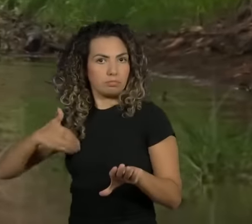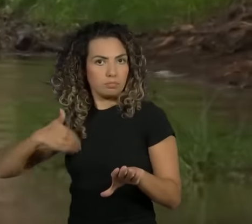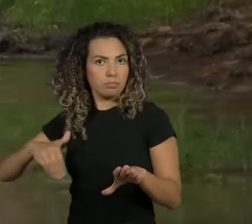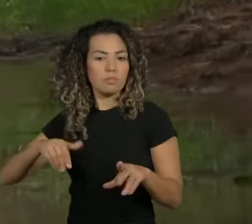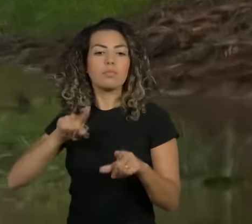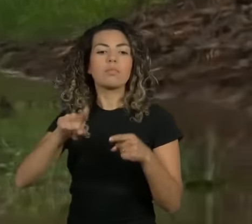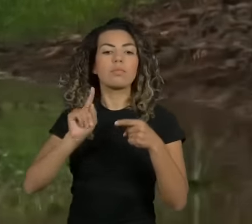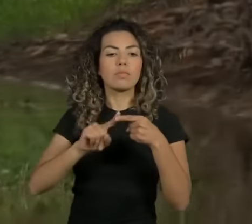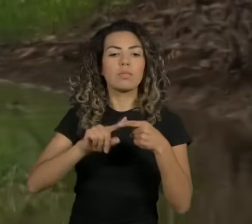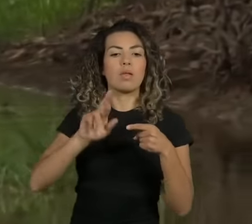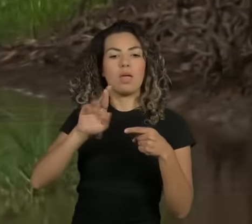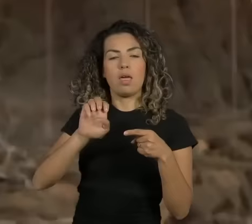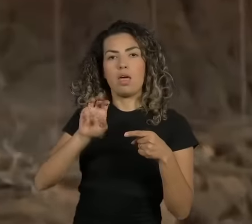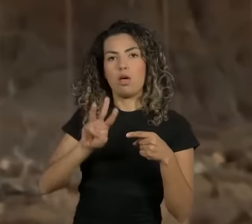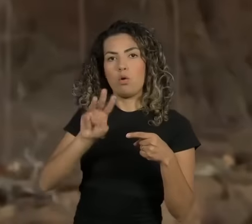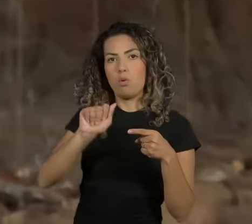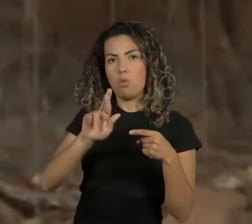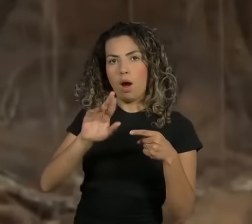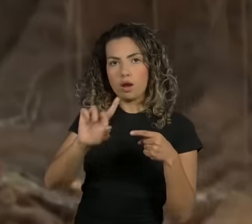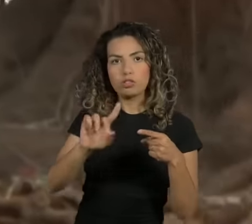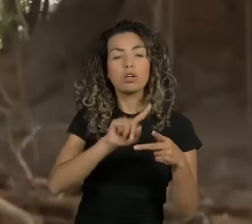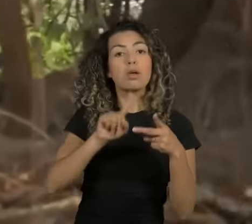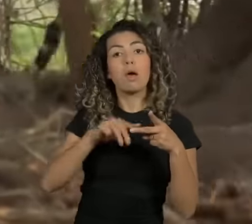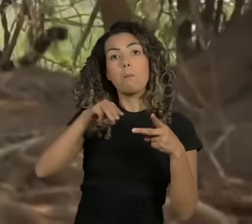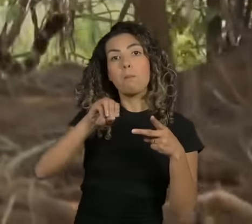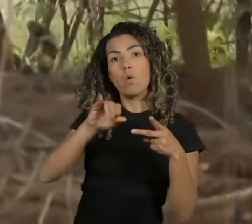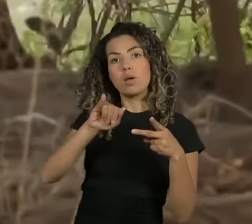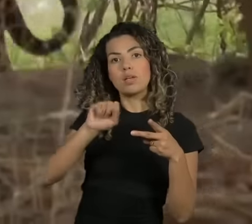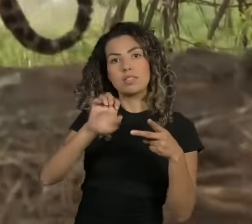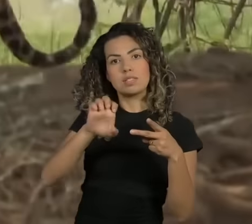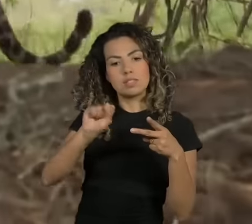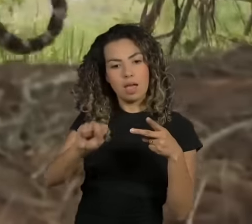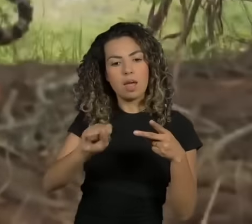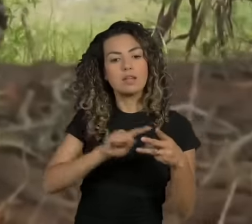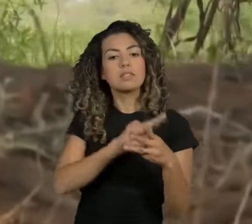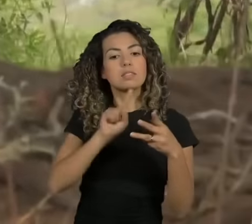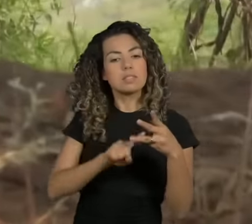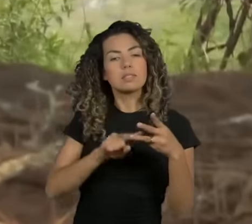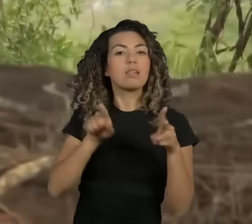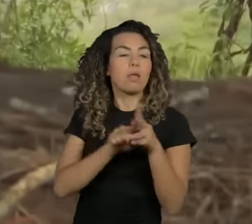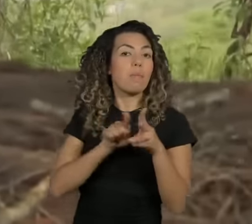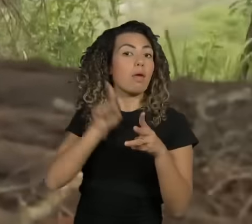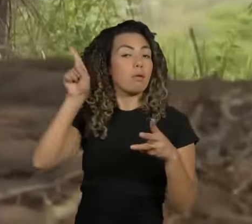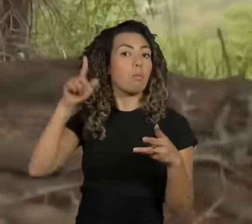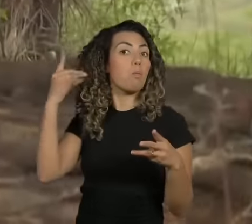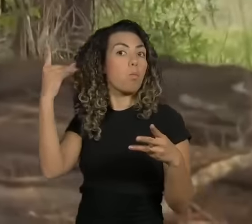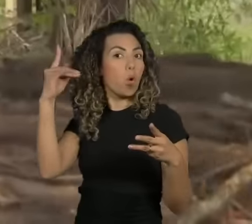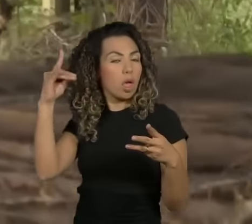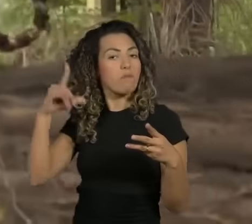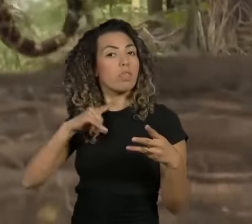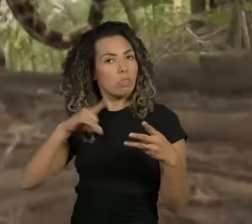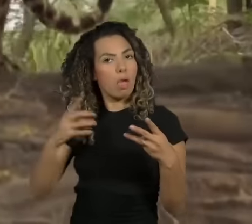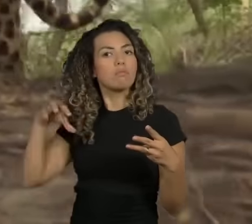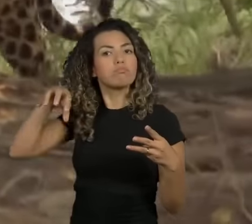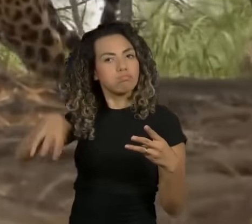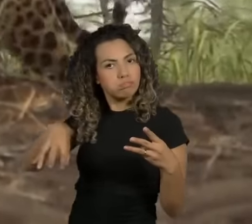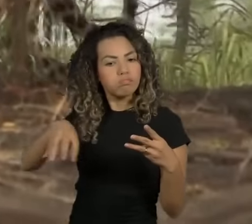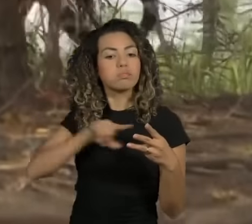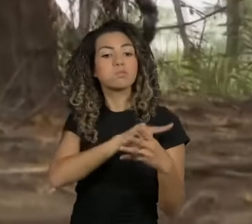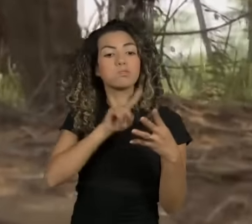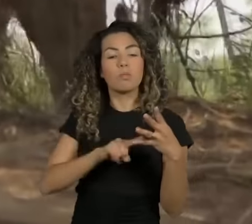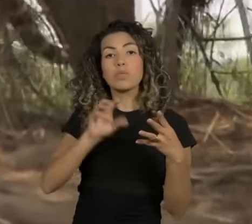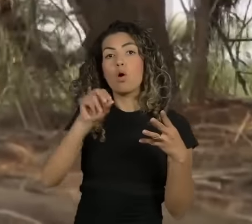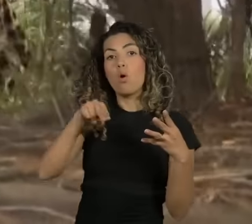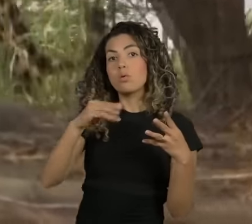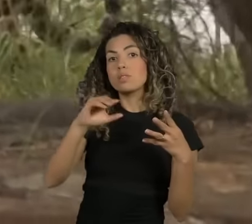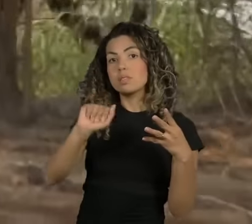Moisés Bertone, do Paraguai, Nativa da Bolívia e a Unsafari, que há 15 anos promove a conservação da